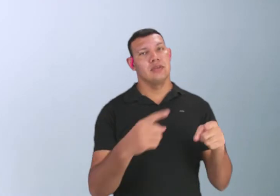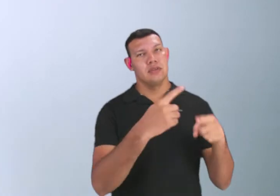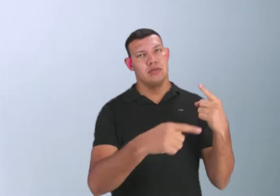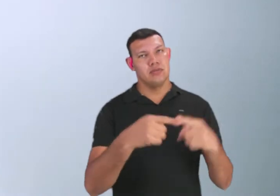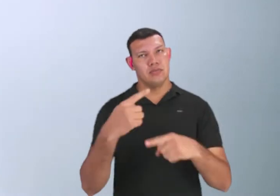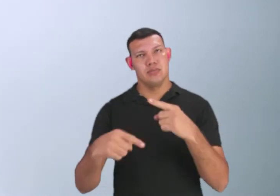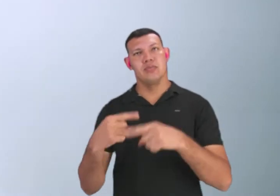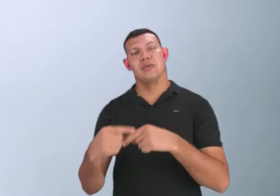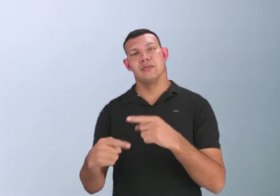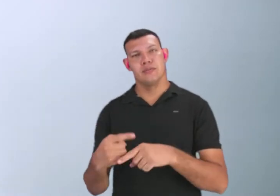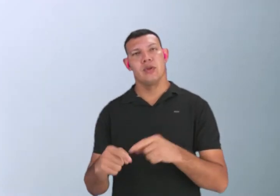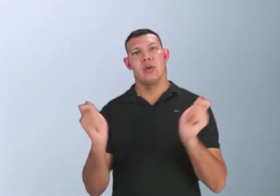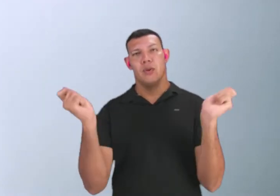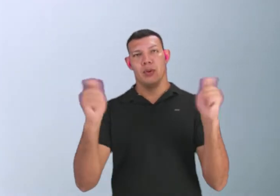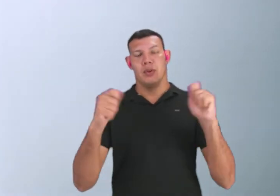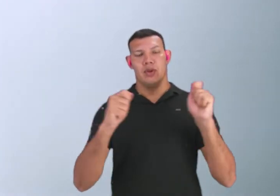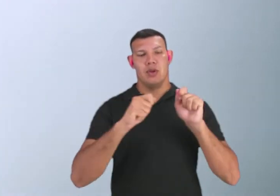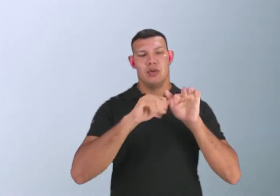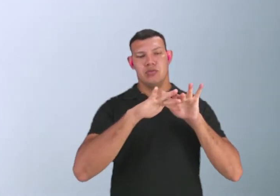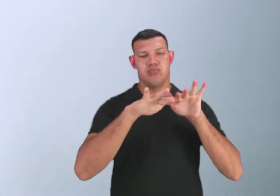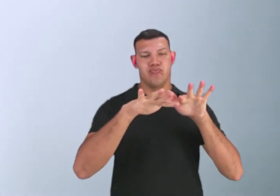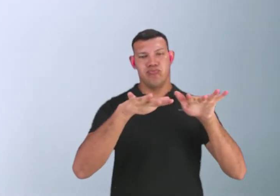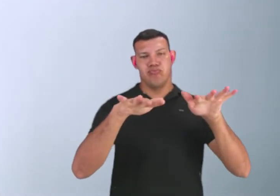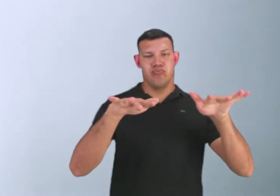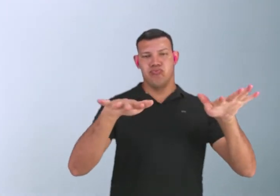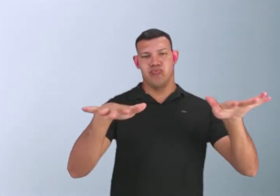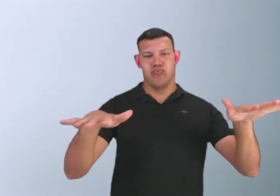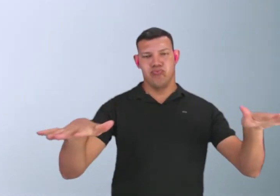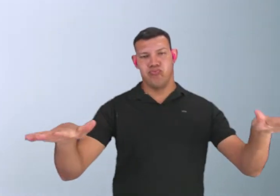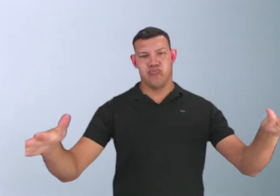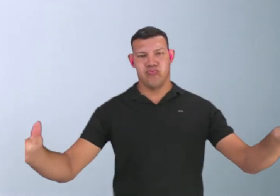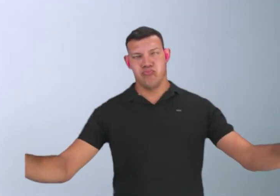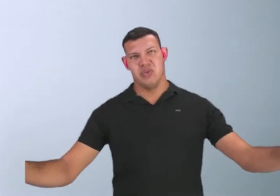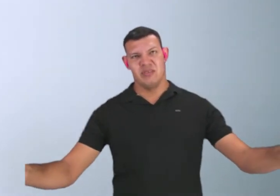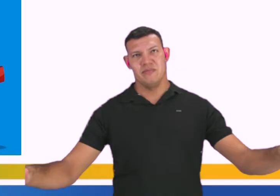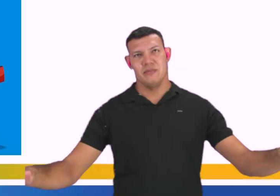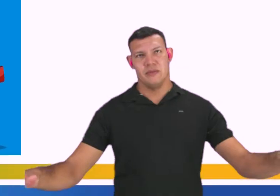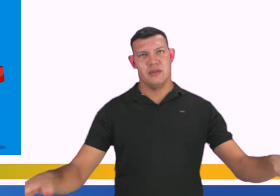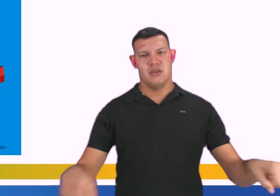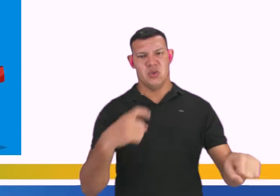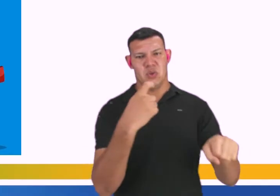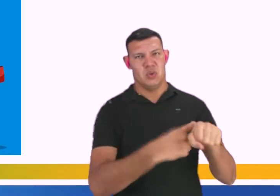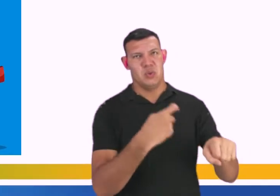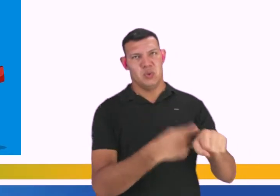capacidade de escoar, não tem uma forma definida.